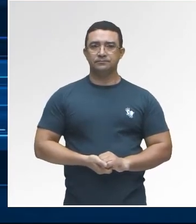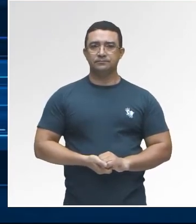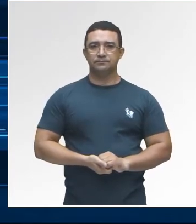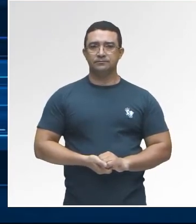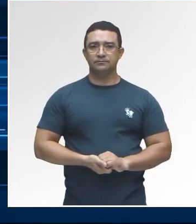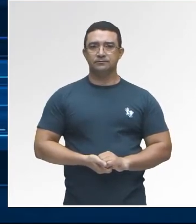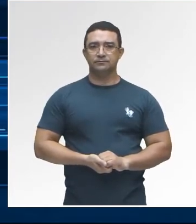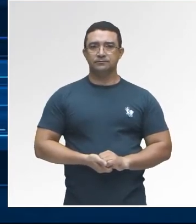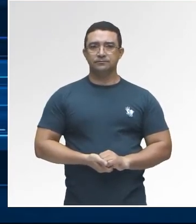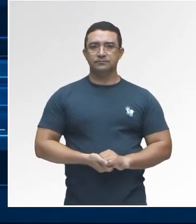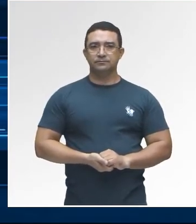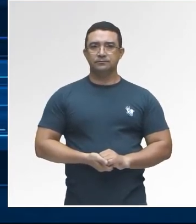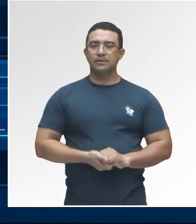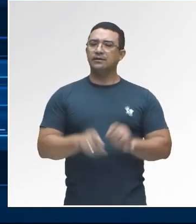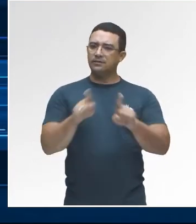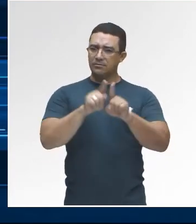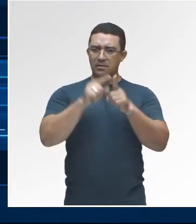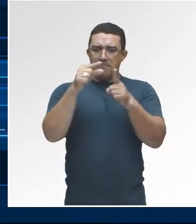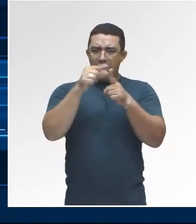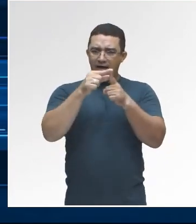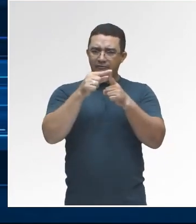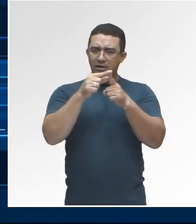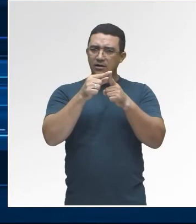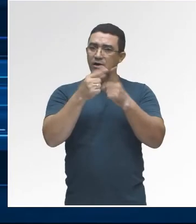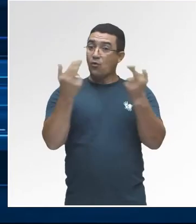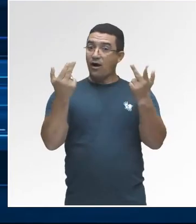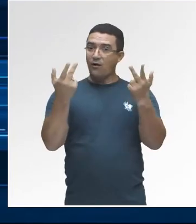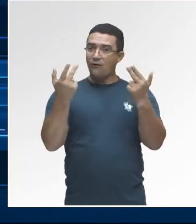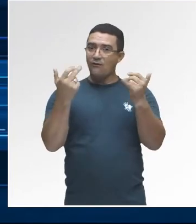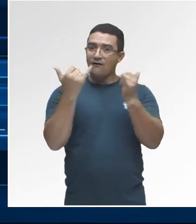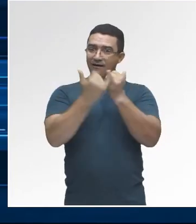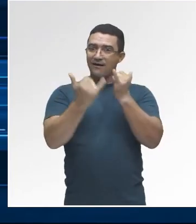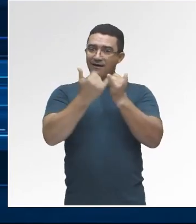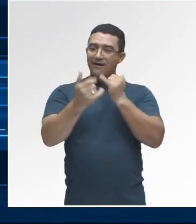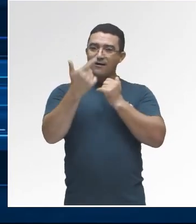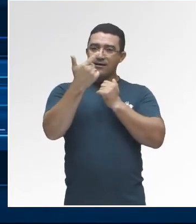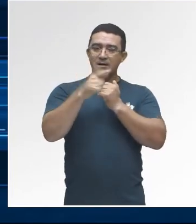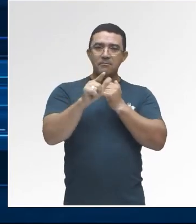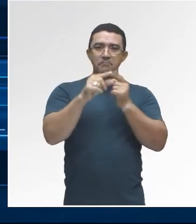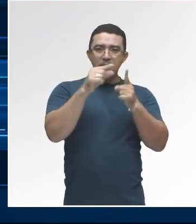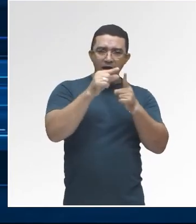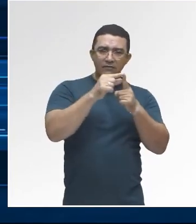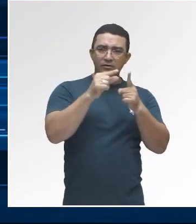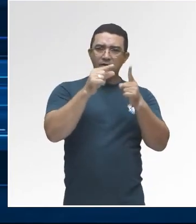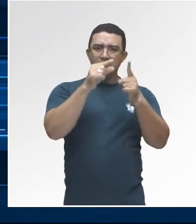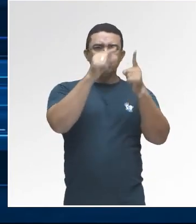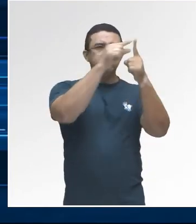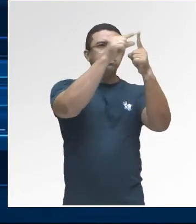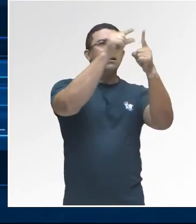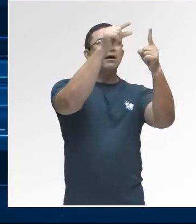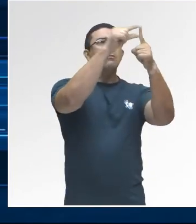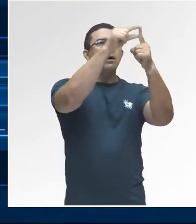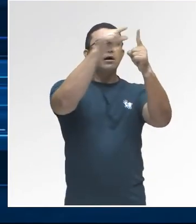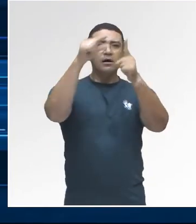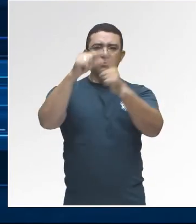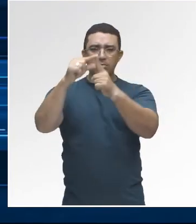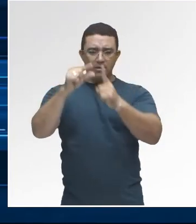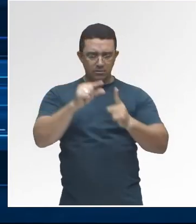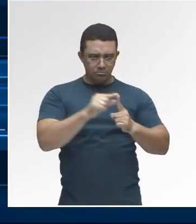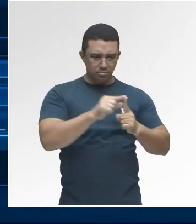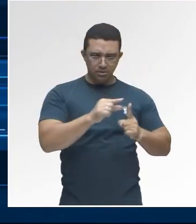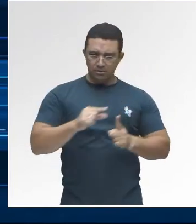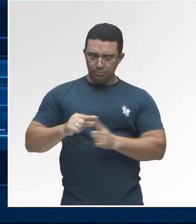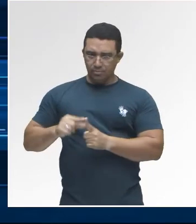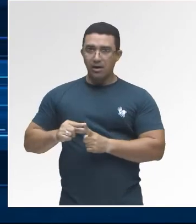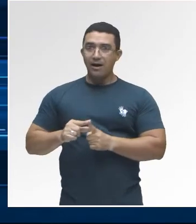Repeated words, palavras repetidas. Então, palavras repetidas nos ajudam bastante a compreender sobre o que aquele texto